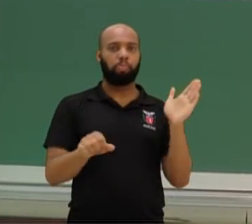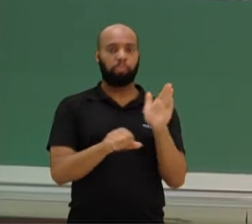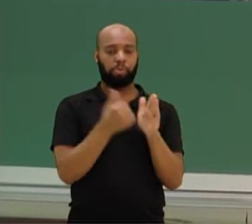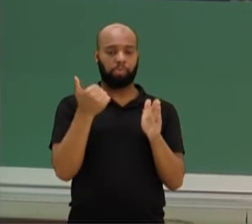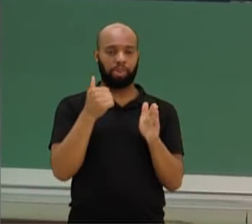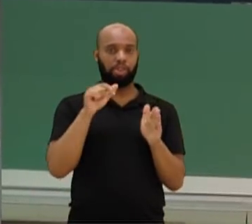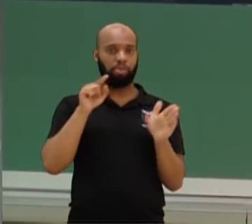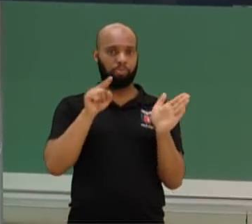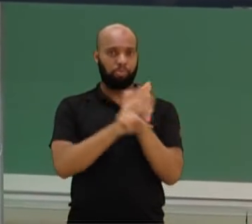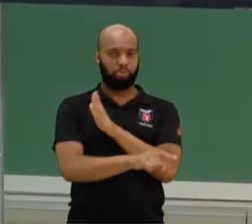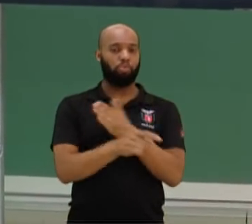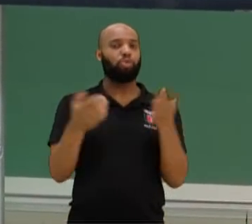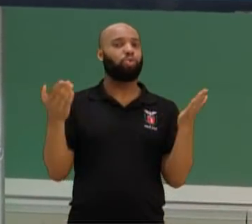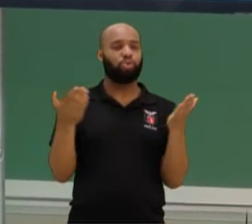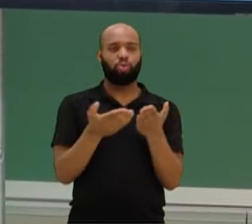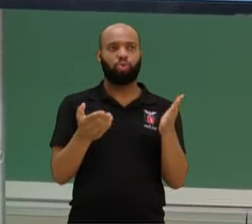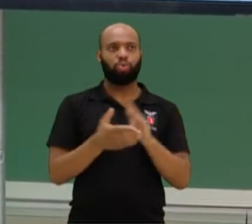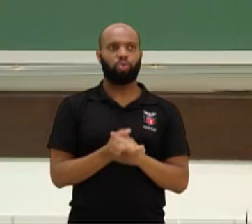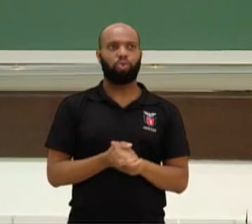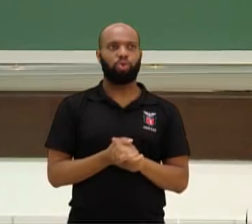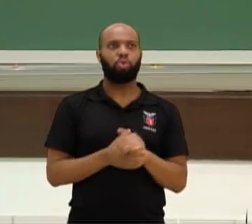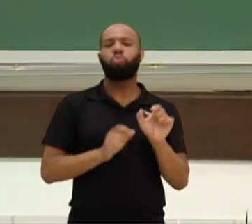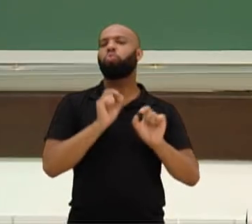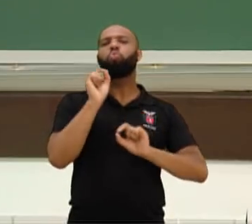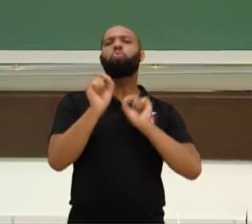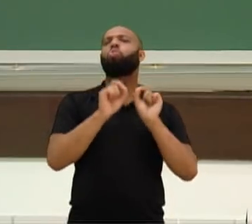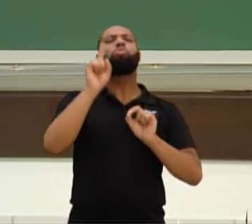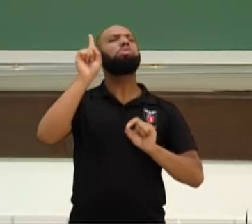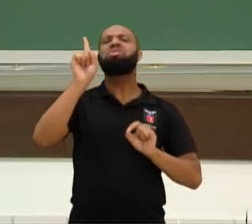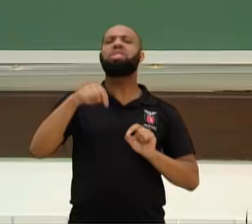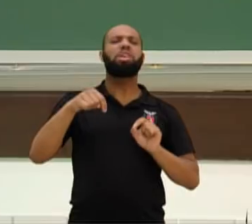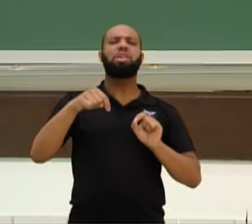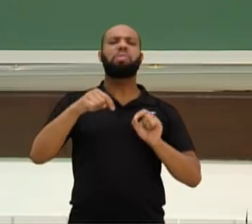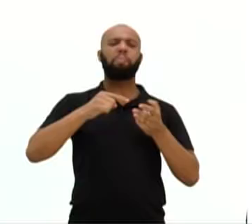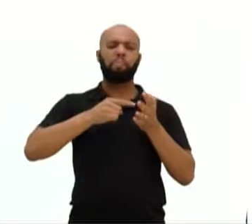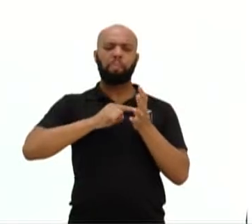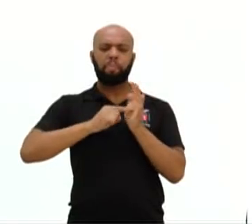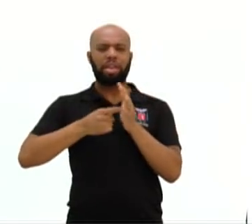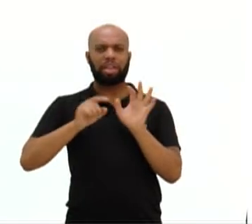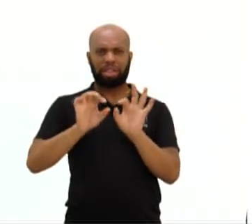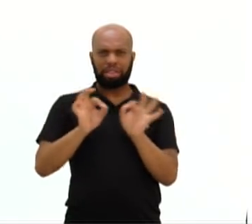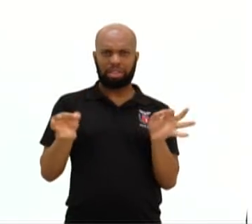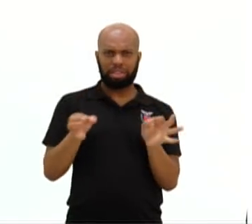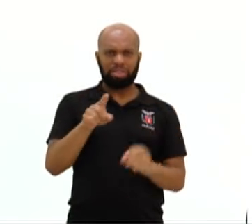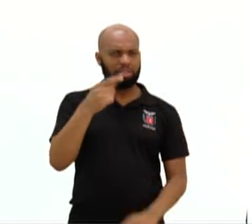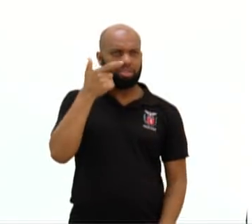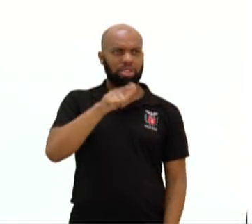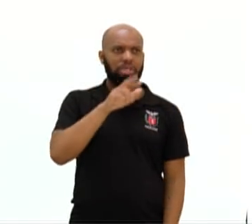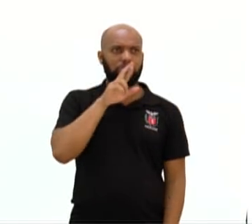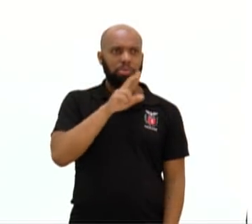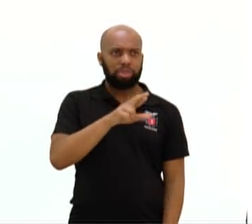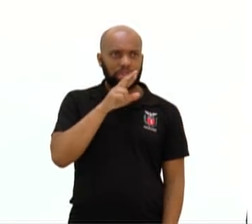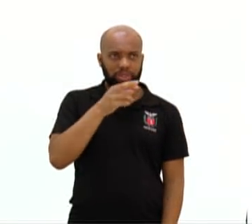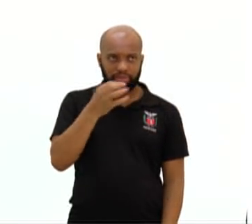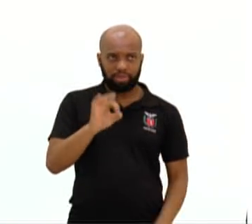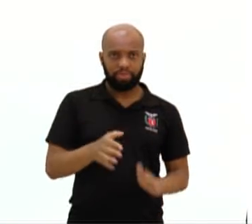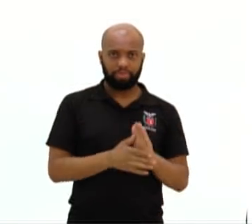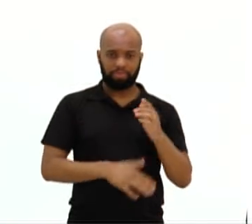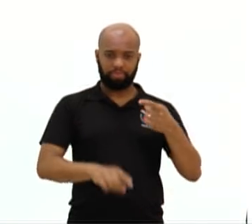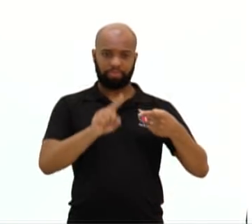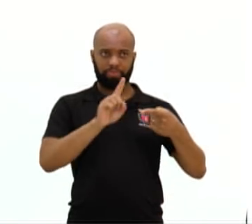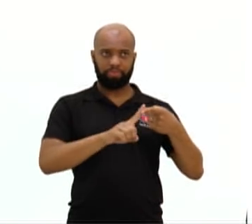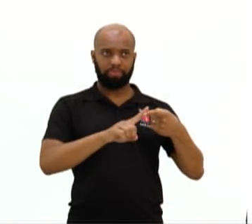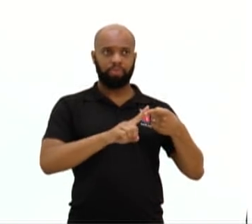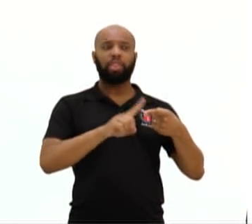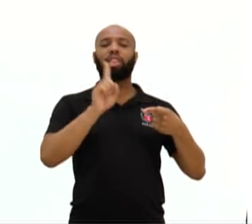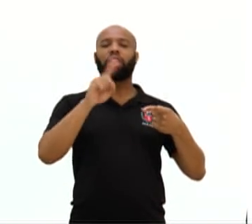primeiro quiz de hoje. O que são as máquinas simples? Você consegue responder lá certinho? Letra A, será